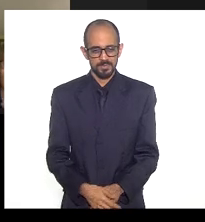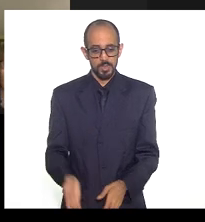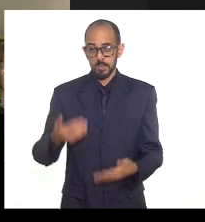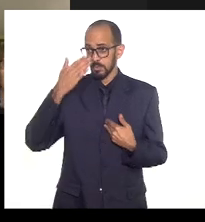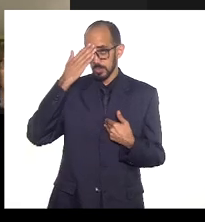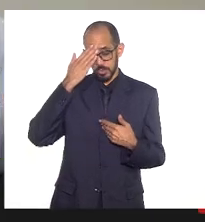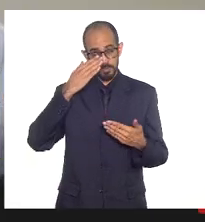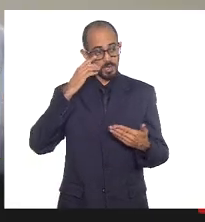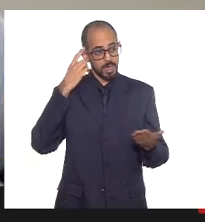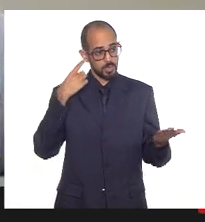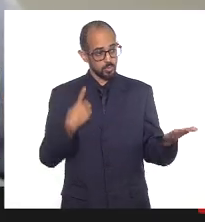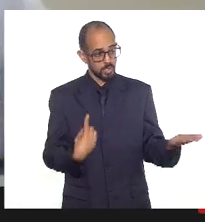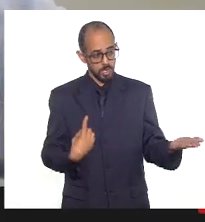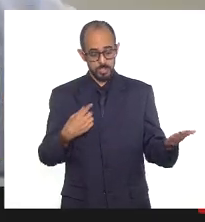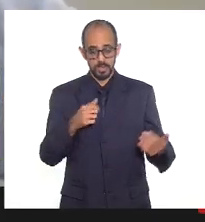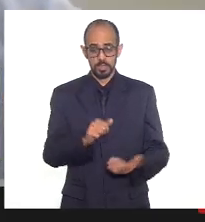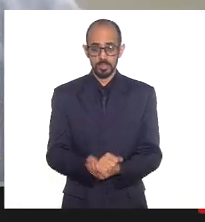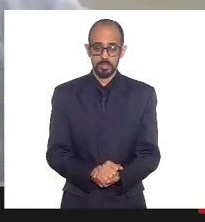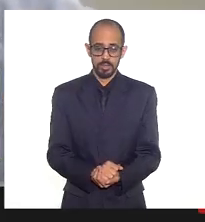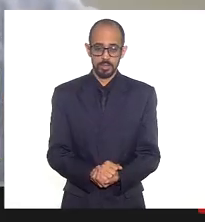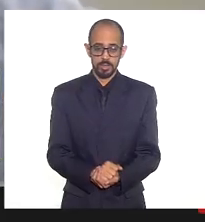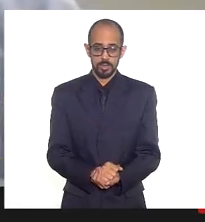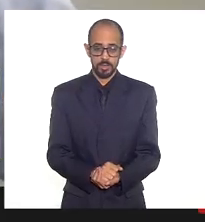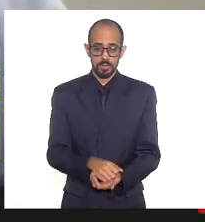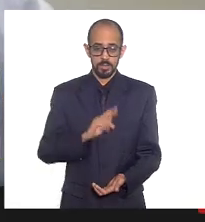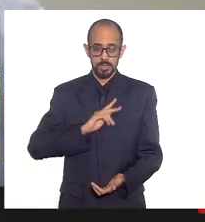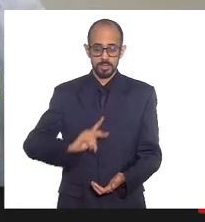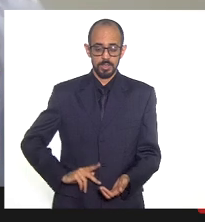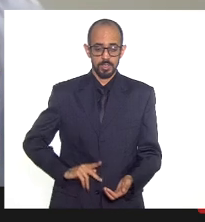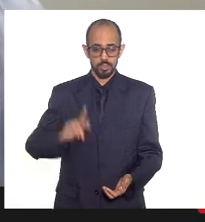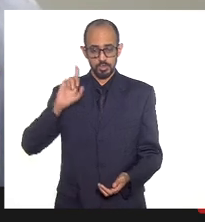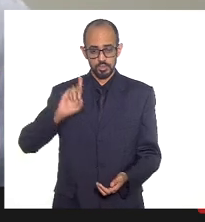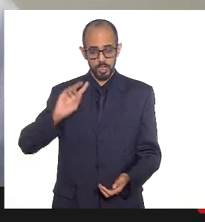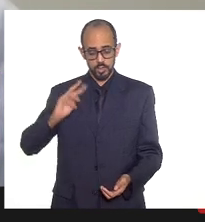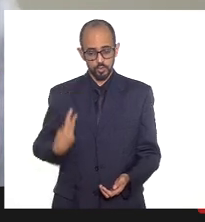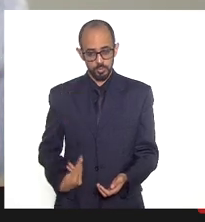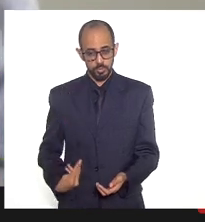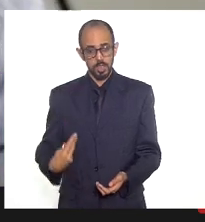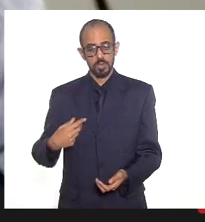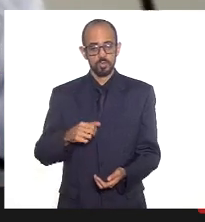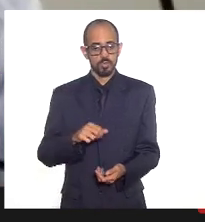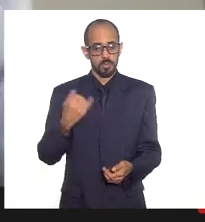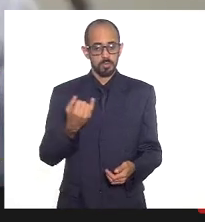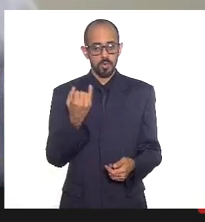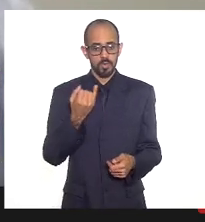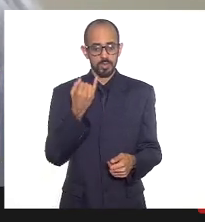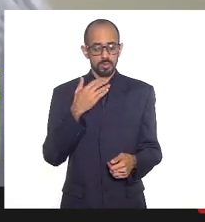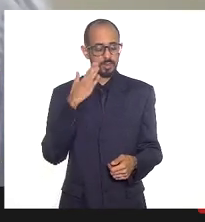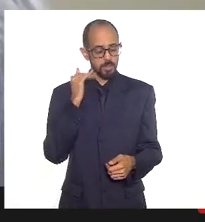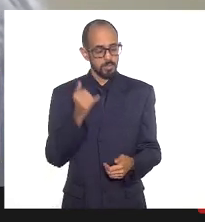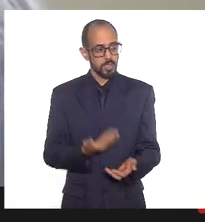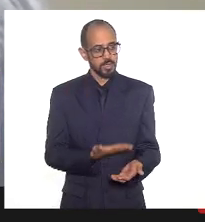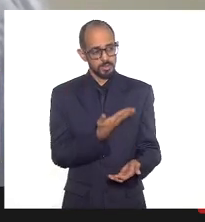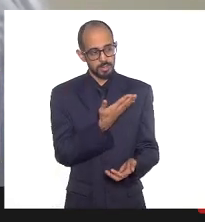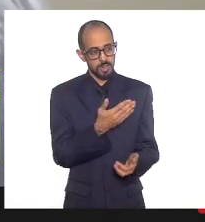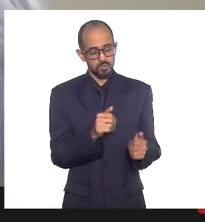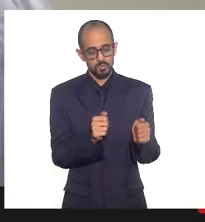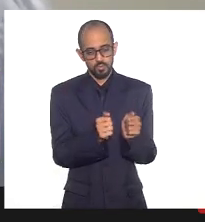Obrigado, deputada Dani Monteiro, que preside a Comissão de Direitos Humanos. É muito importante saber que contamos com